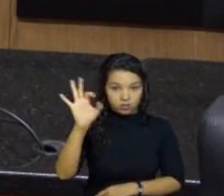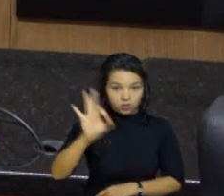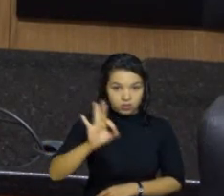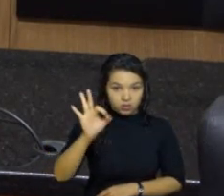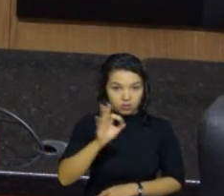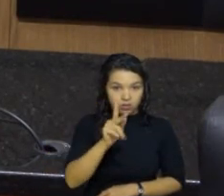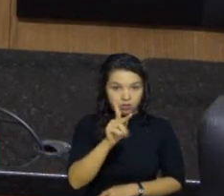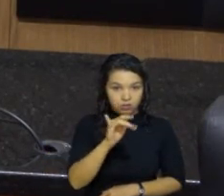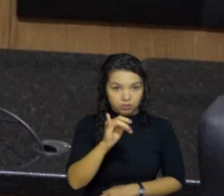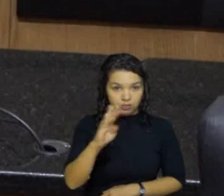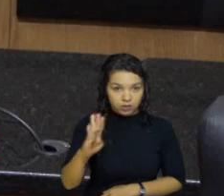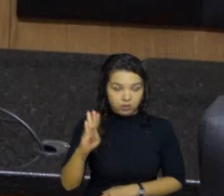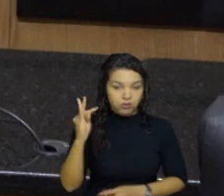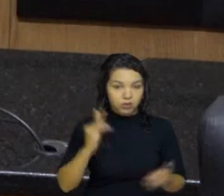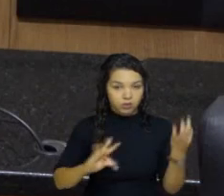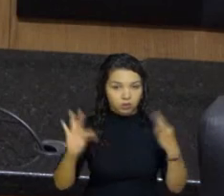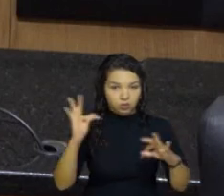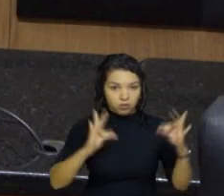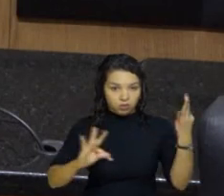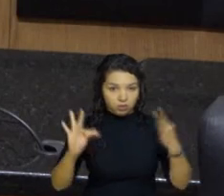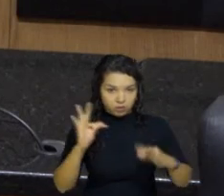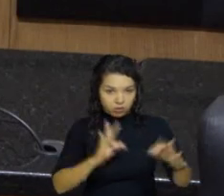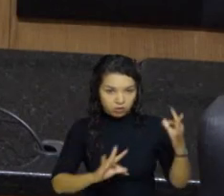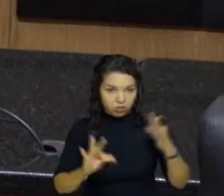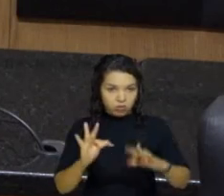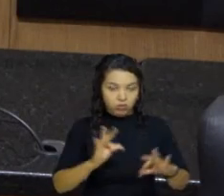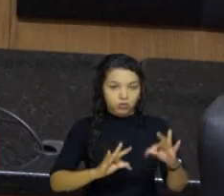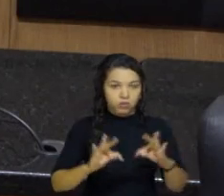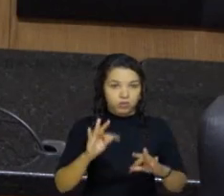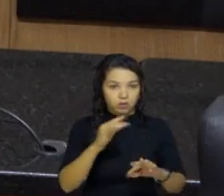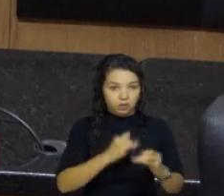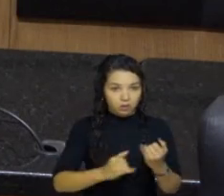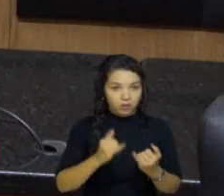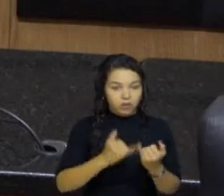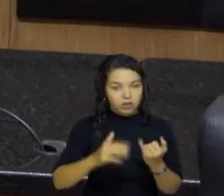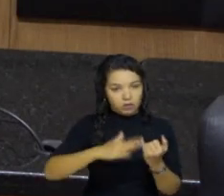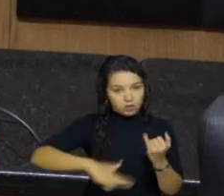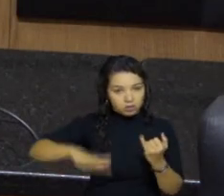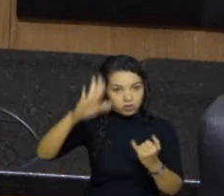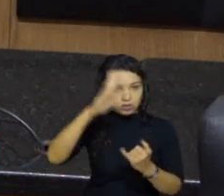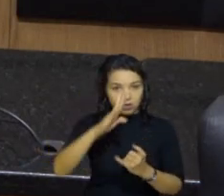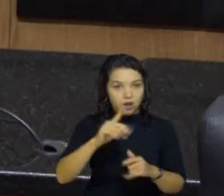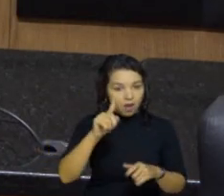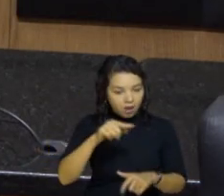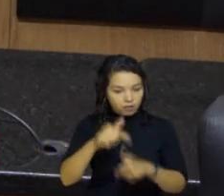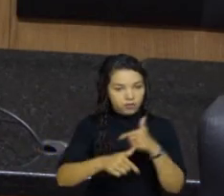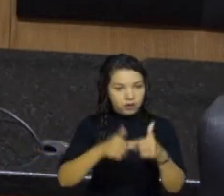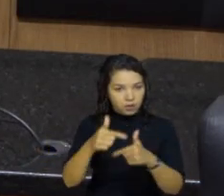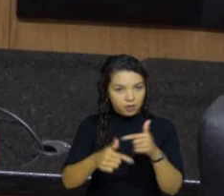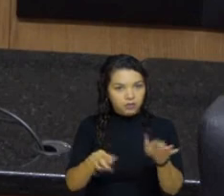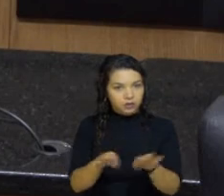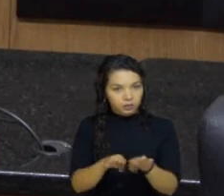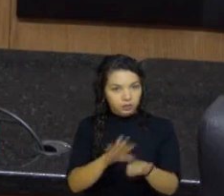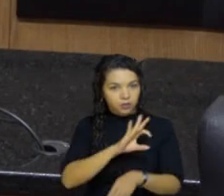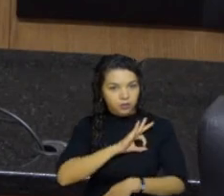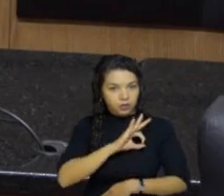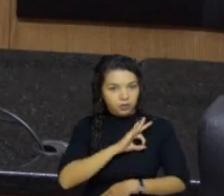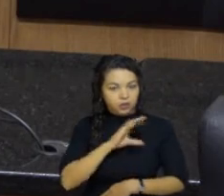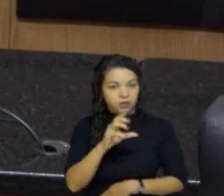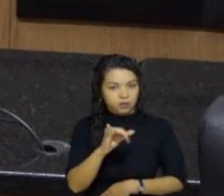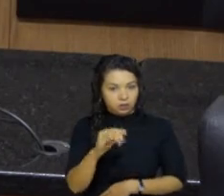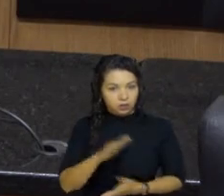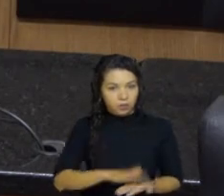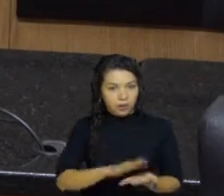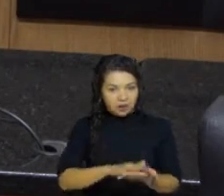frente a 8% da média nacional. Então, esse é um trabalho também da Polícia Civil. Parabéns a todos os